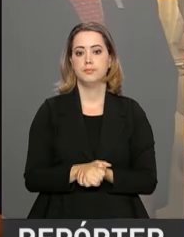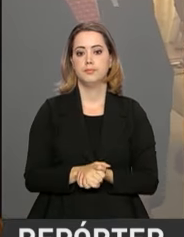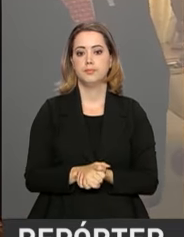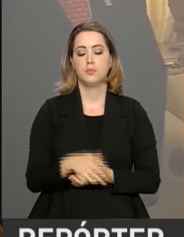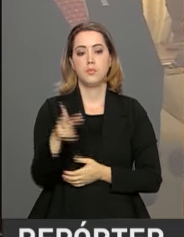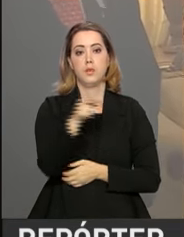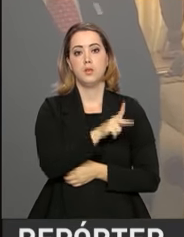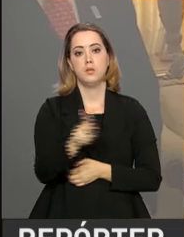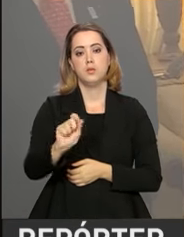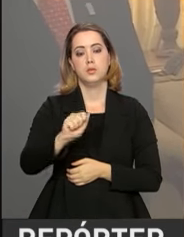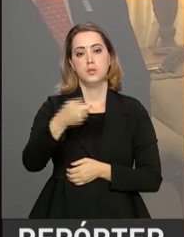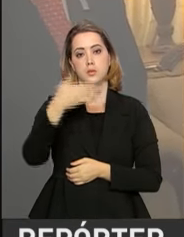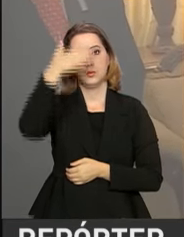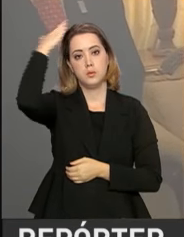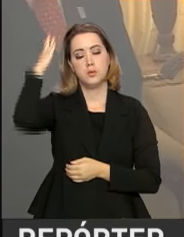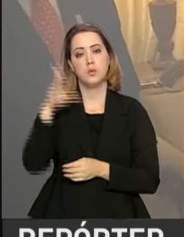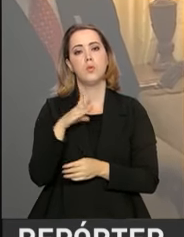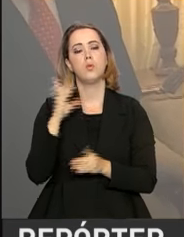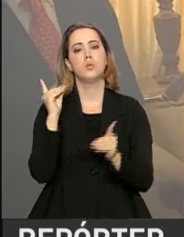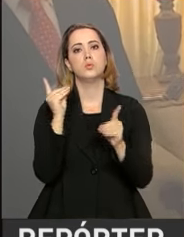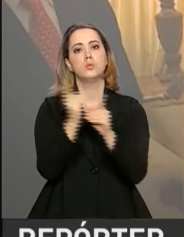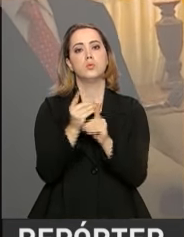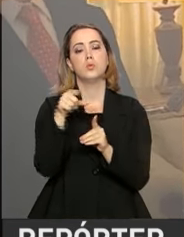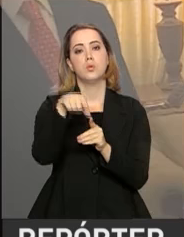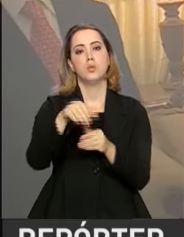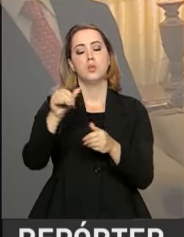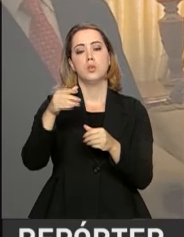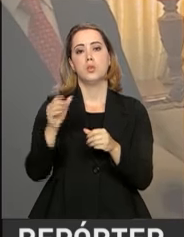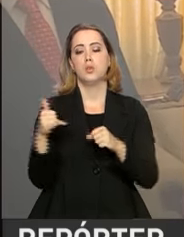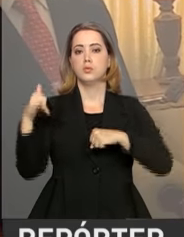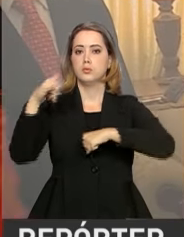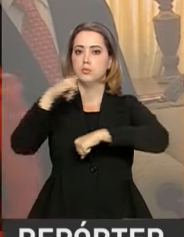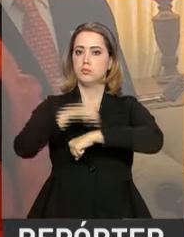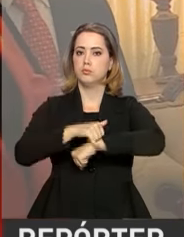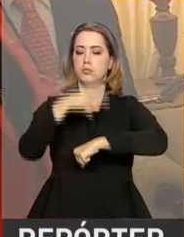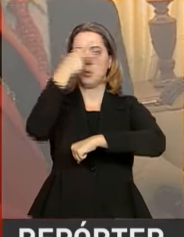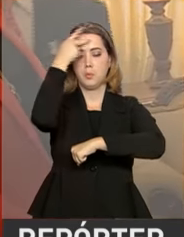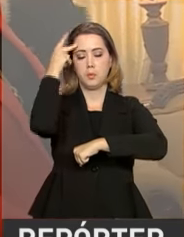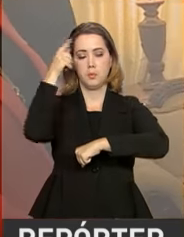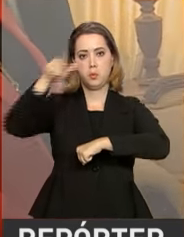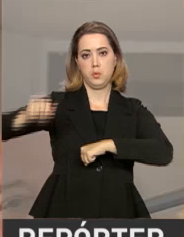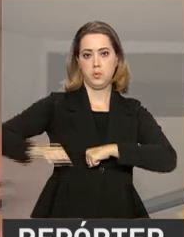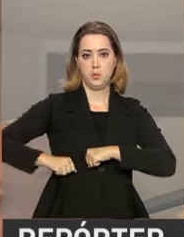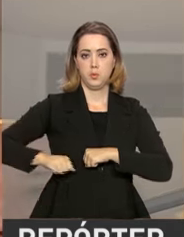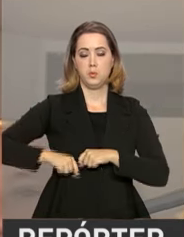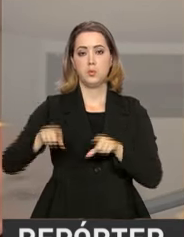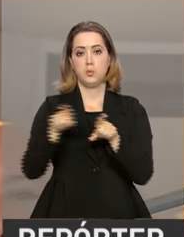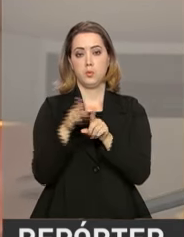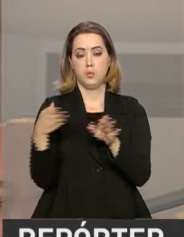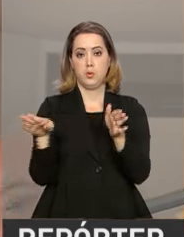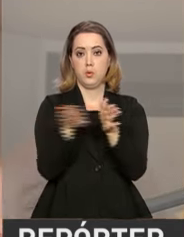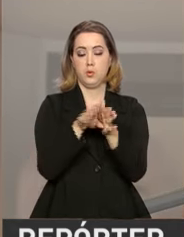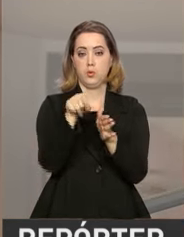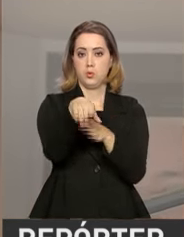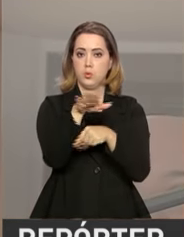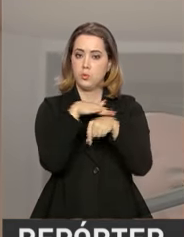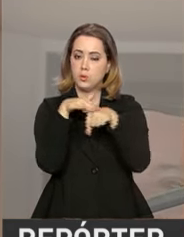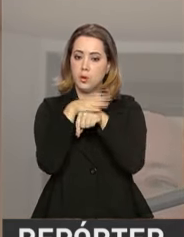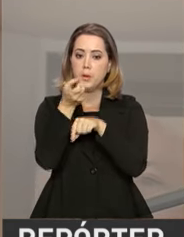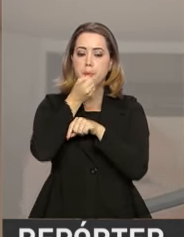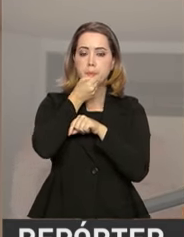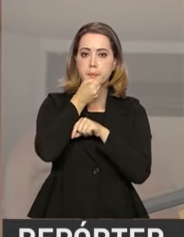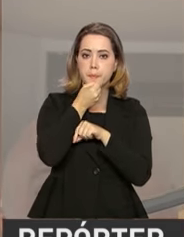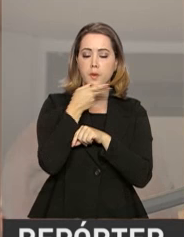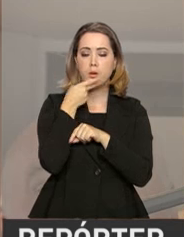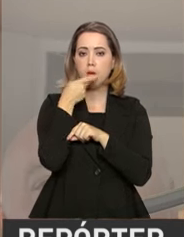O presidente Michel Temer foi recebido no aeroporto de Assunção pelo chanceler paraguaio Eládio Loizaga. Ao chegar, ele conversou com